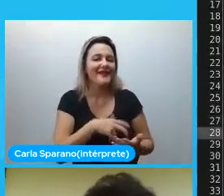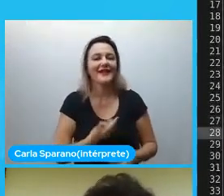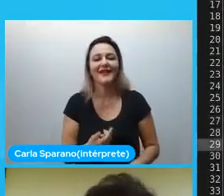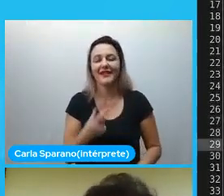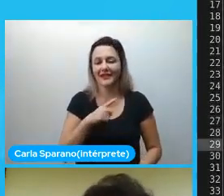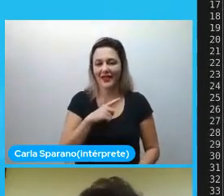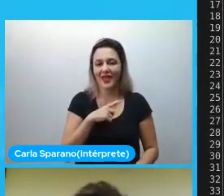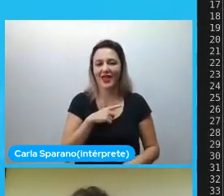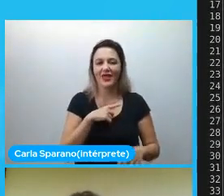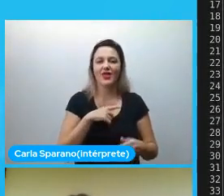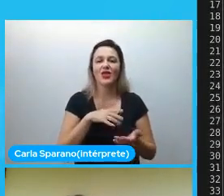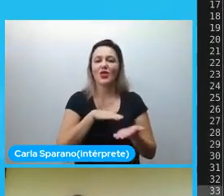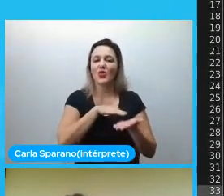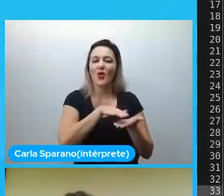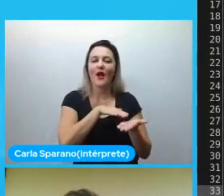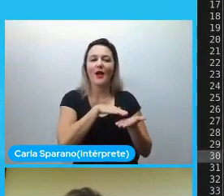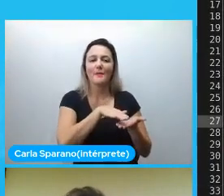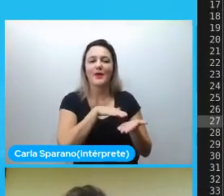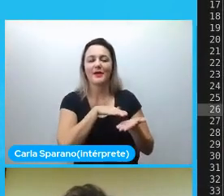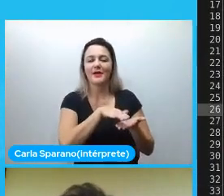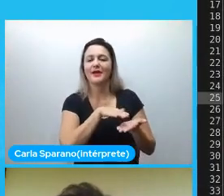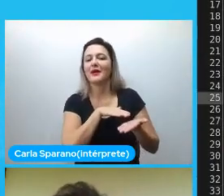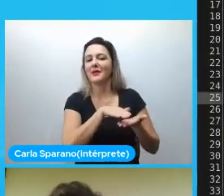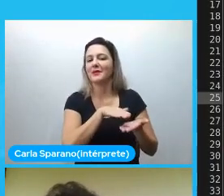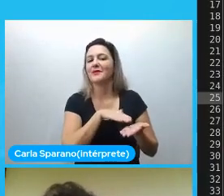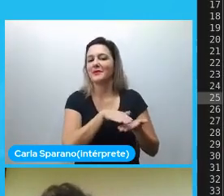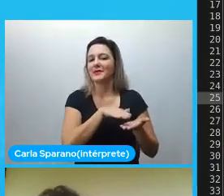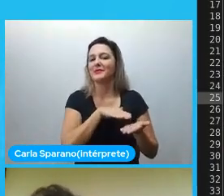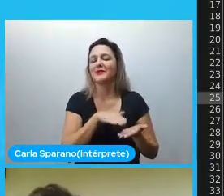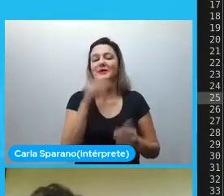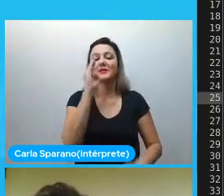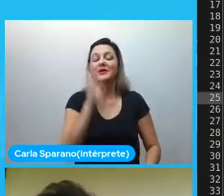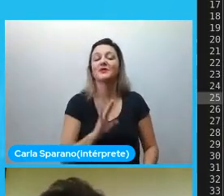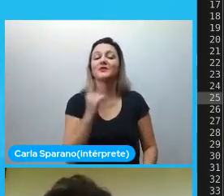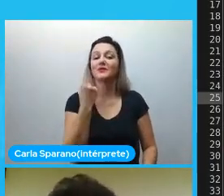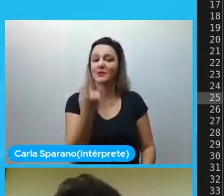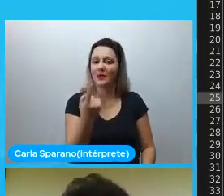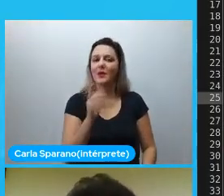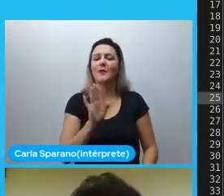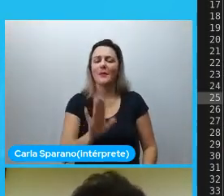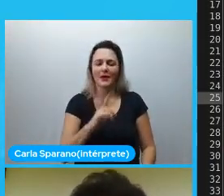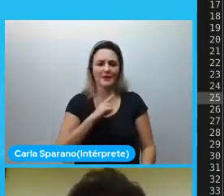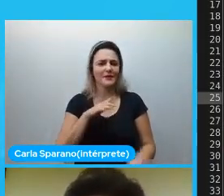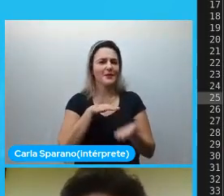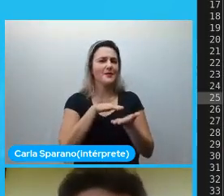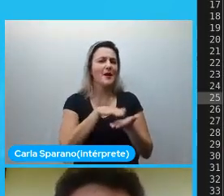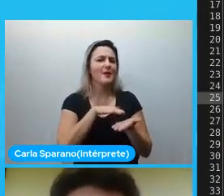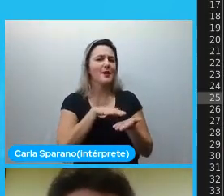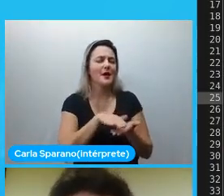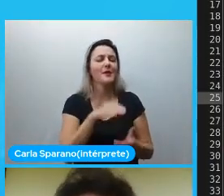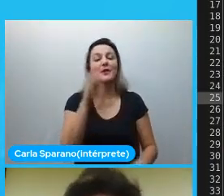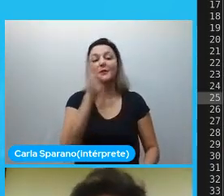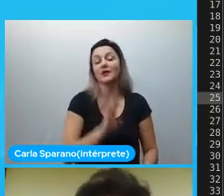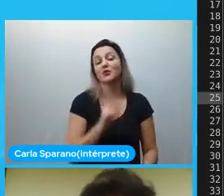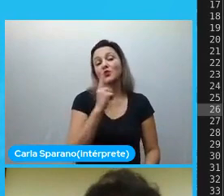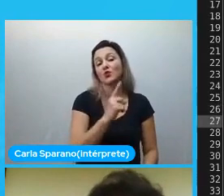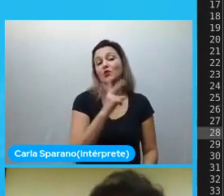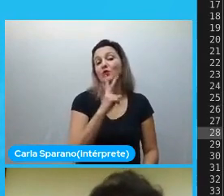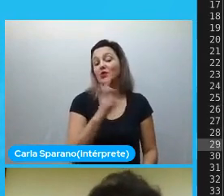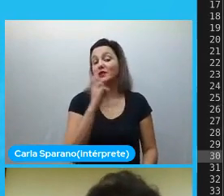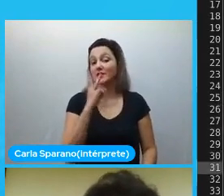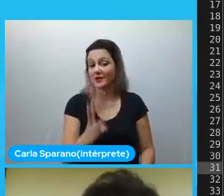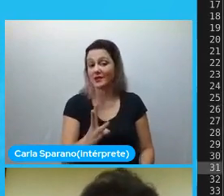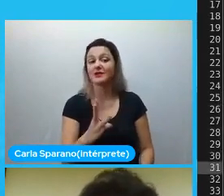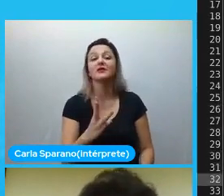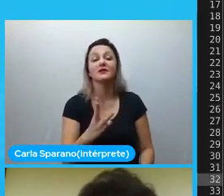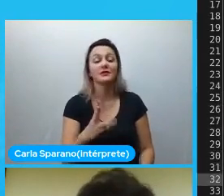1, basicamente todos eles são Volt Mix. Só que aí é a trilogia do Rap Brasil, né? Rap Brasil 1, 2 e 3. E o 2 e 3 eles usaram